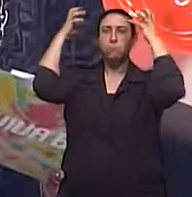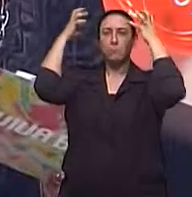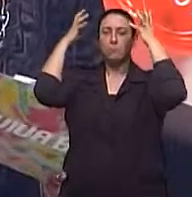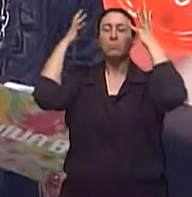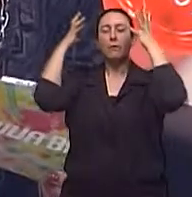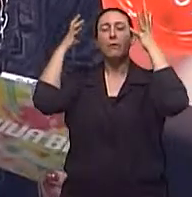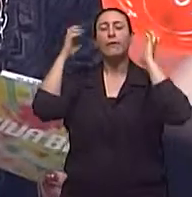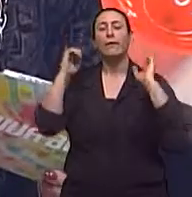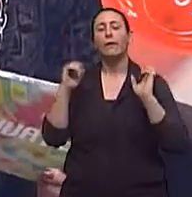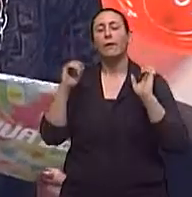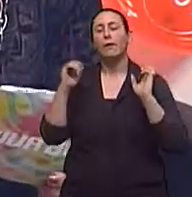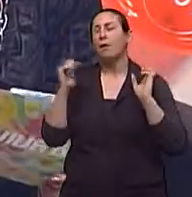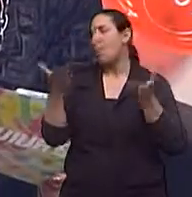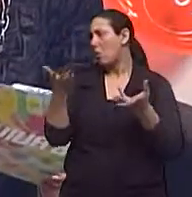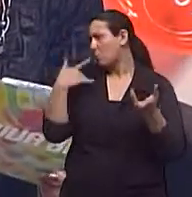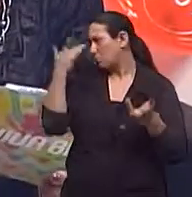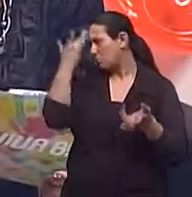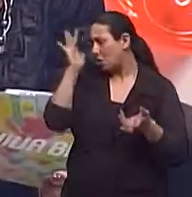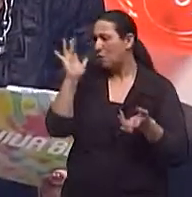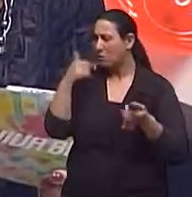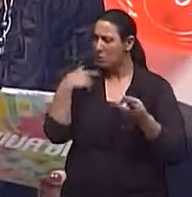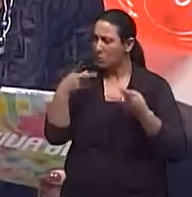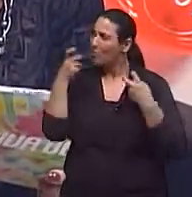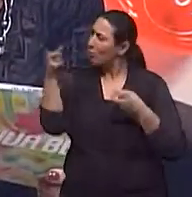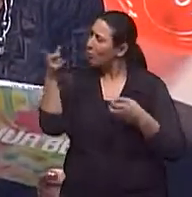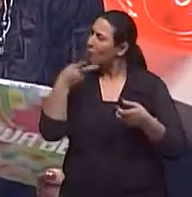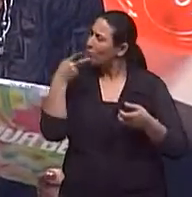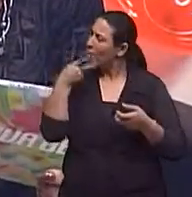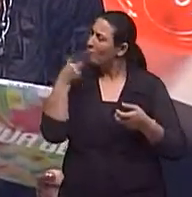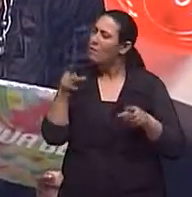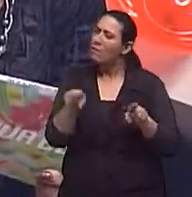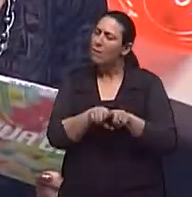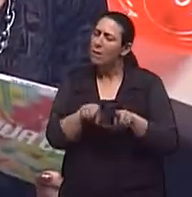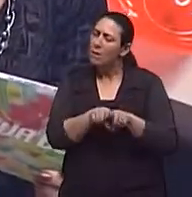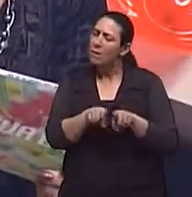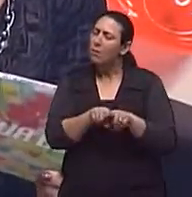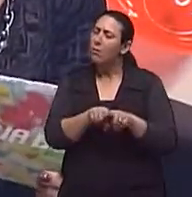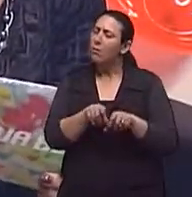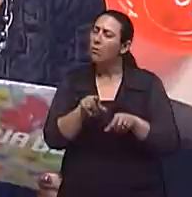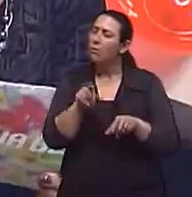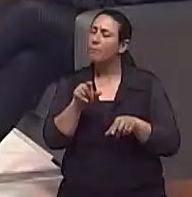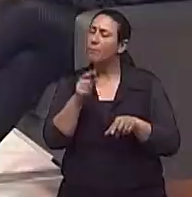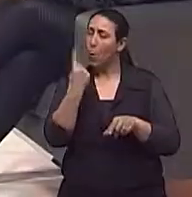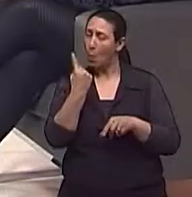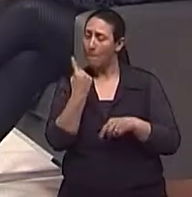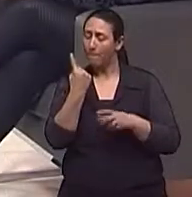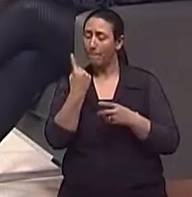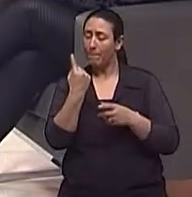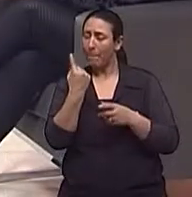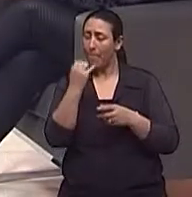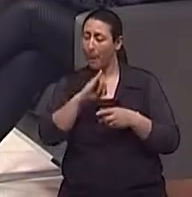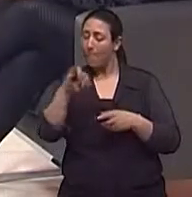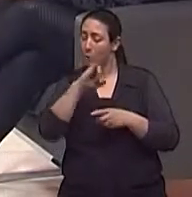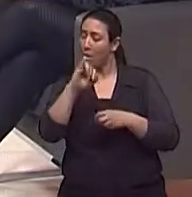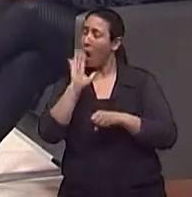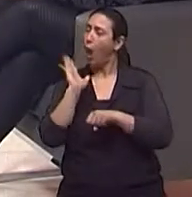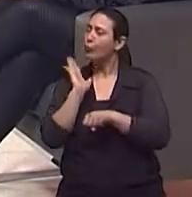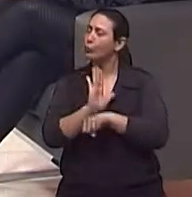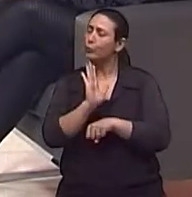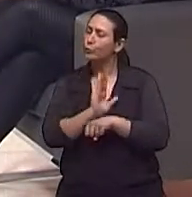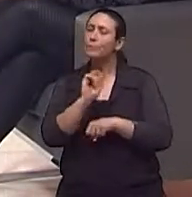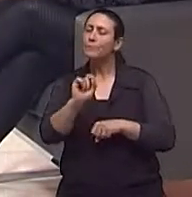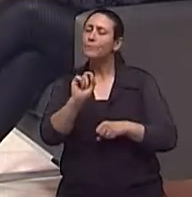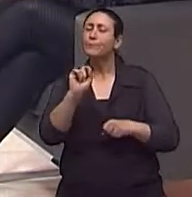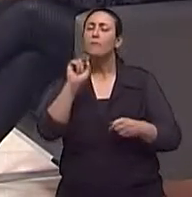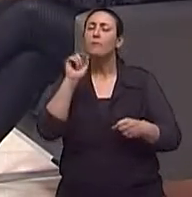mas eu não sei o que que tu achas me parece na tua fala que fica claro também que uma ajuda enorme é a